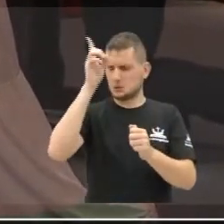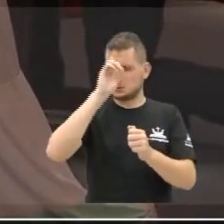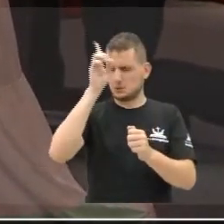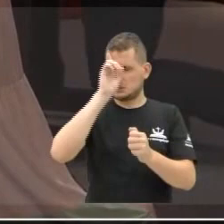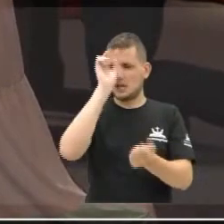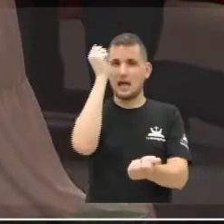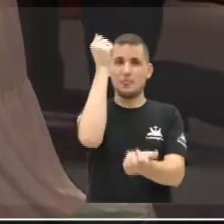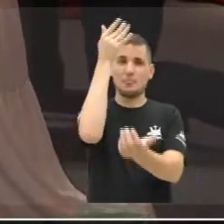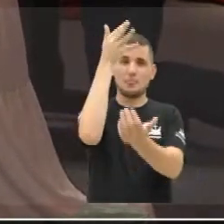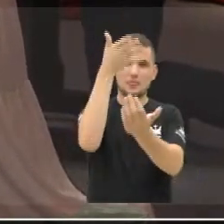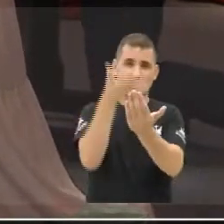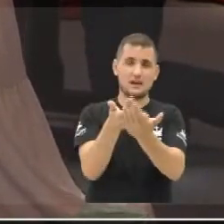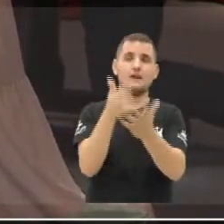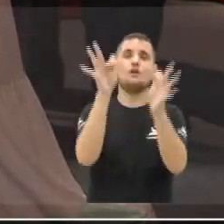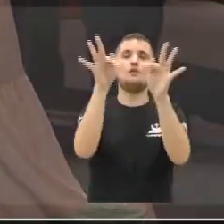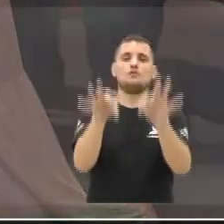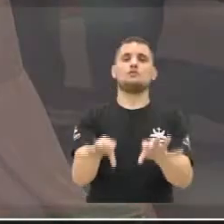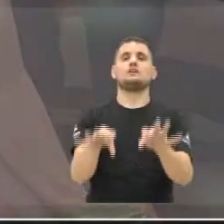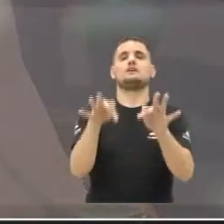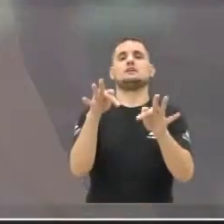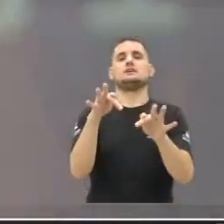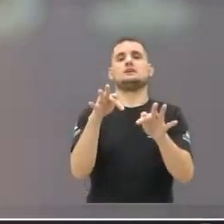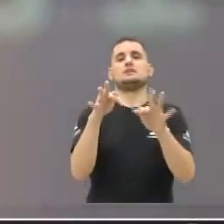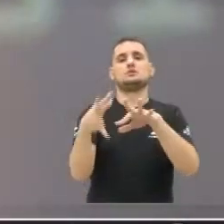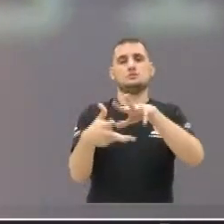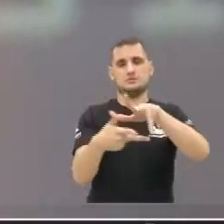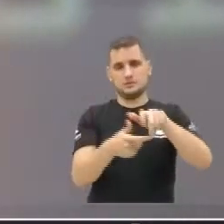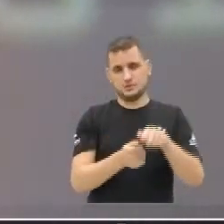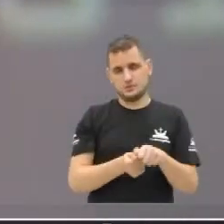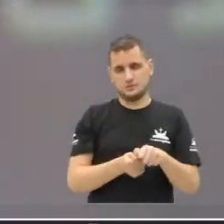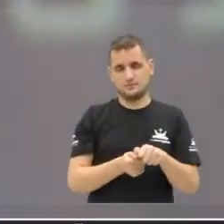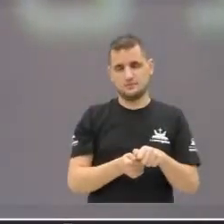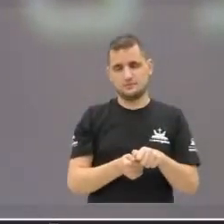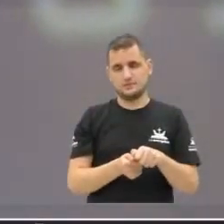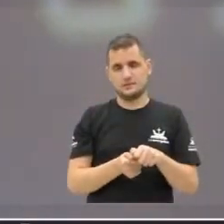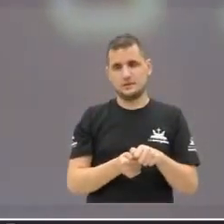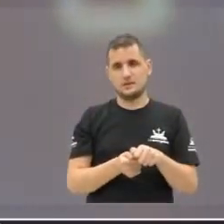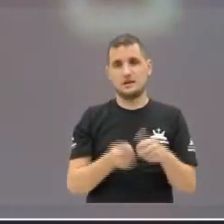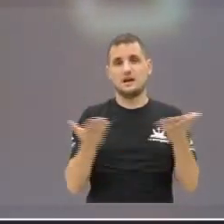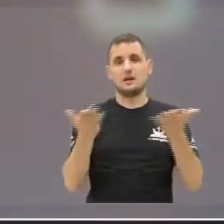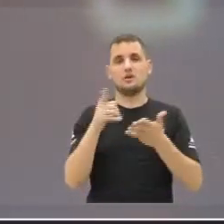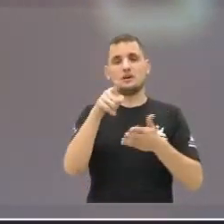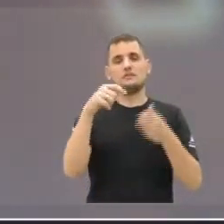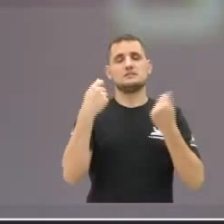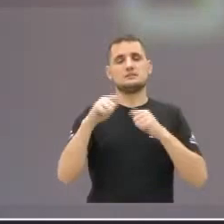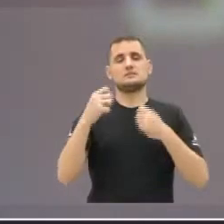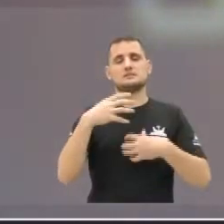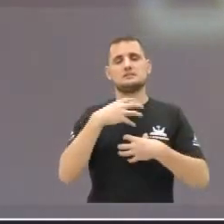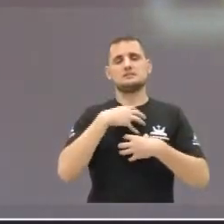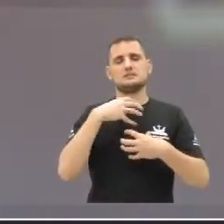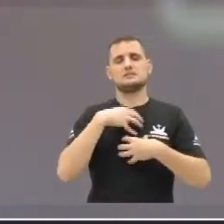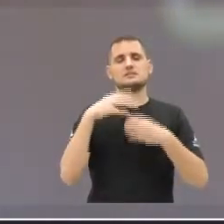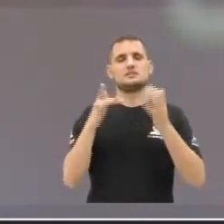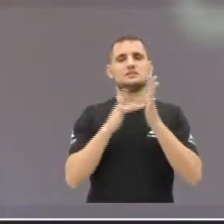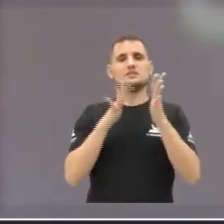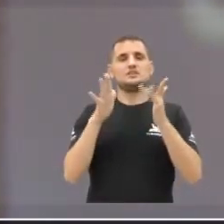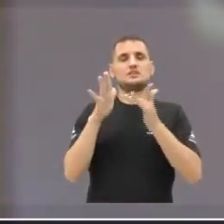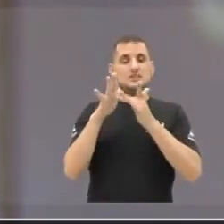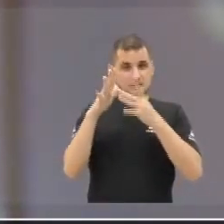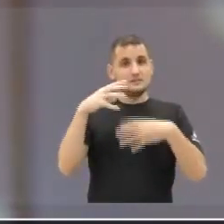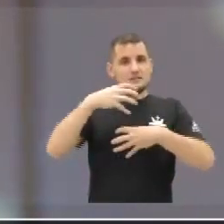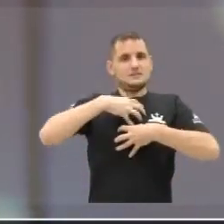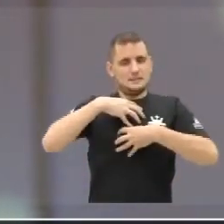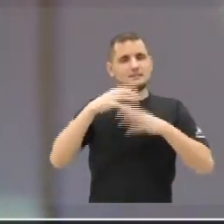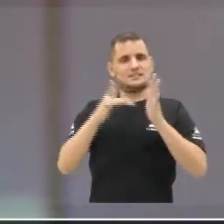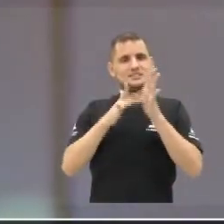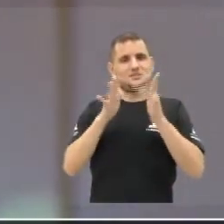até o fim dos tempos. Sinta agora a presença de Jesus aí junto de ti,